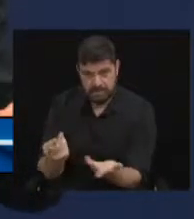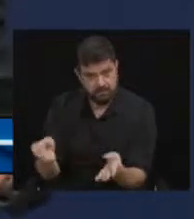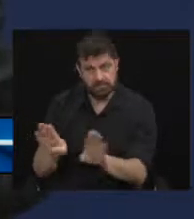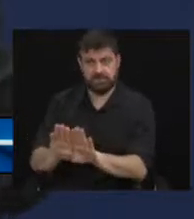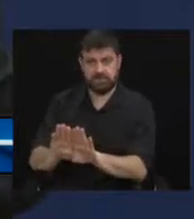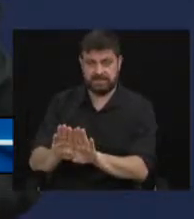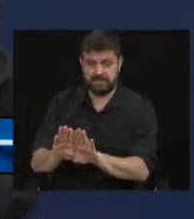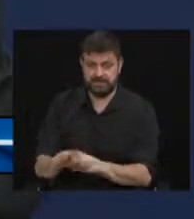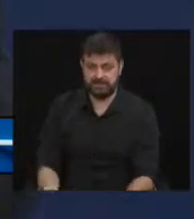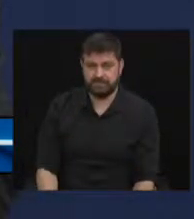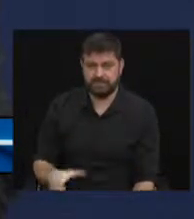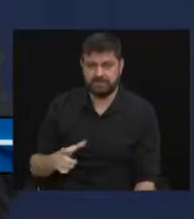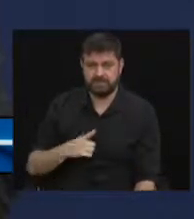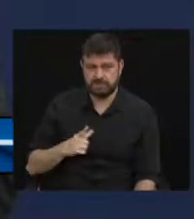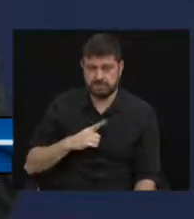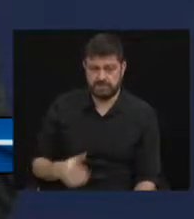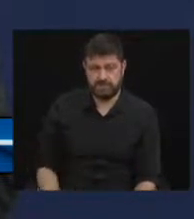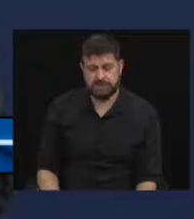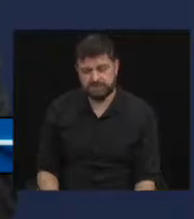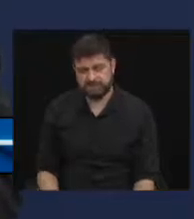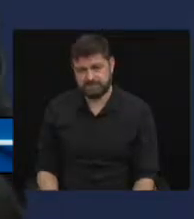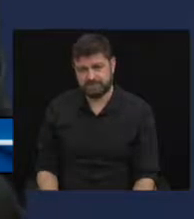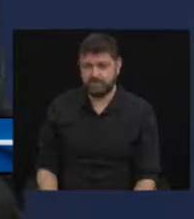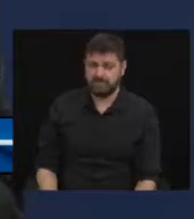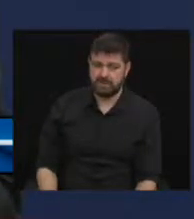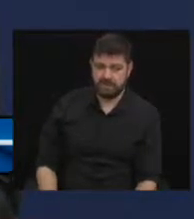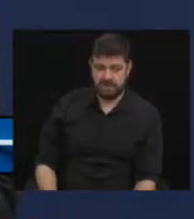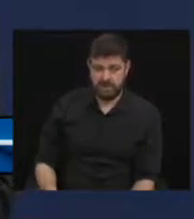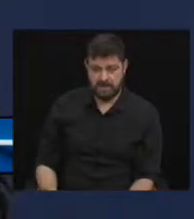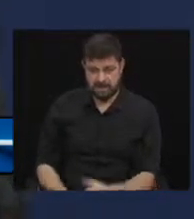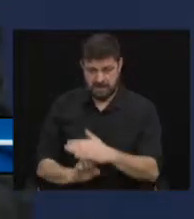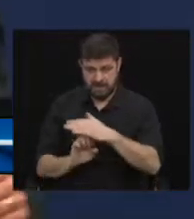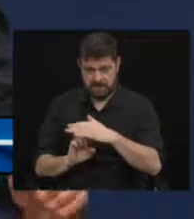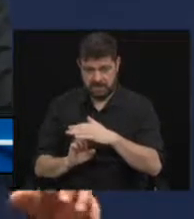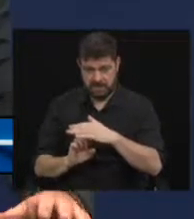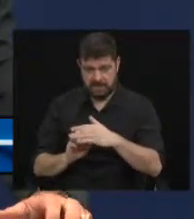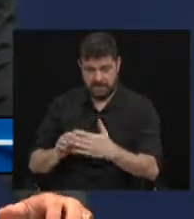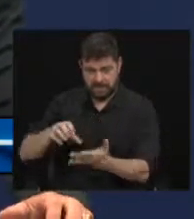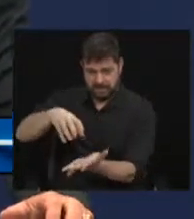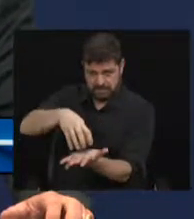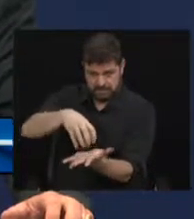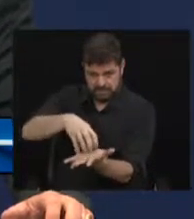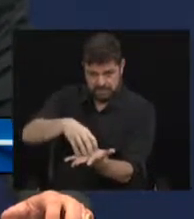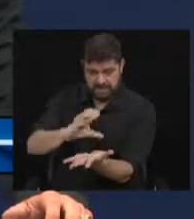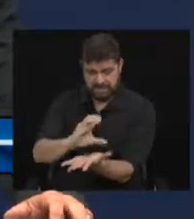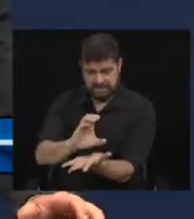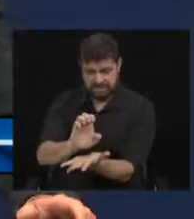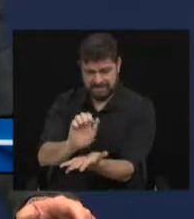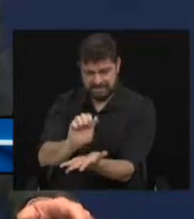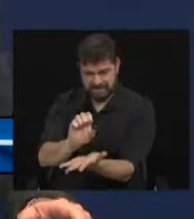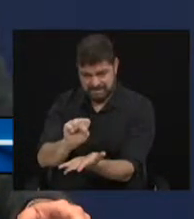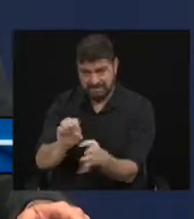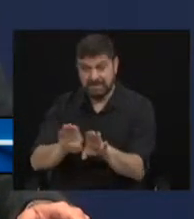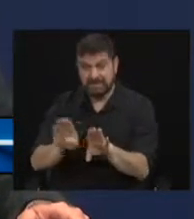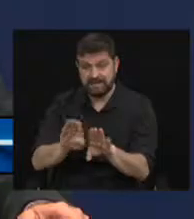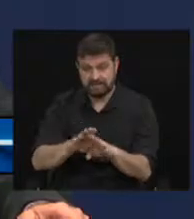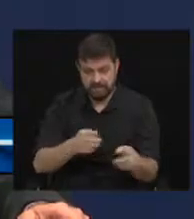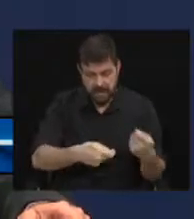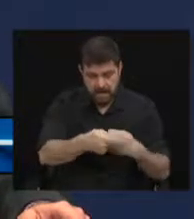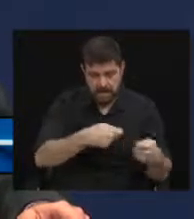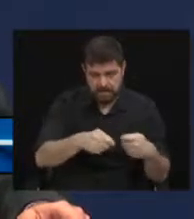dos trabalhadores carregadores, os trabalhadores na pedra, nos